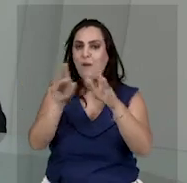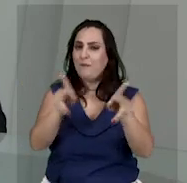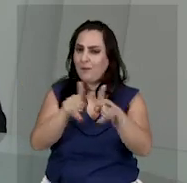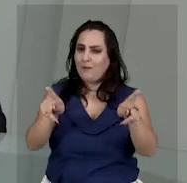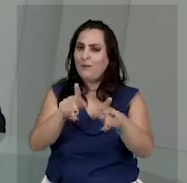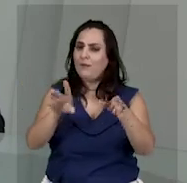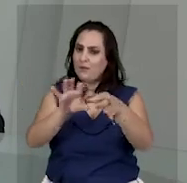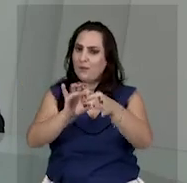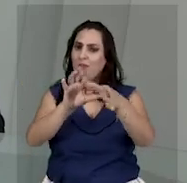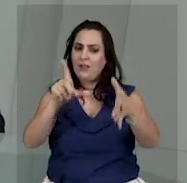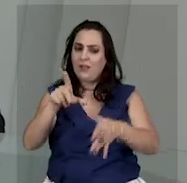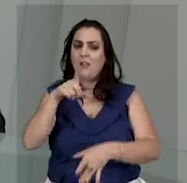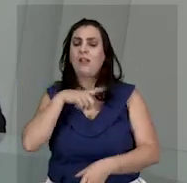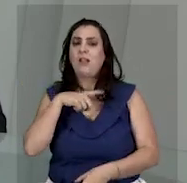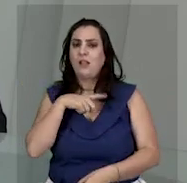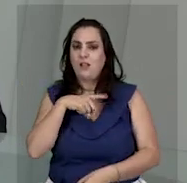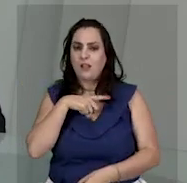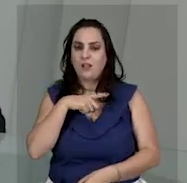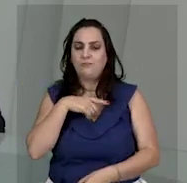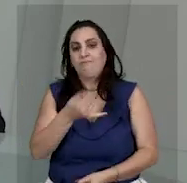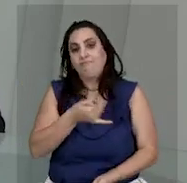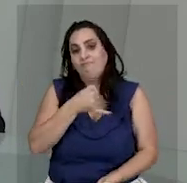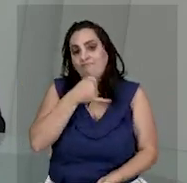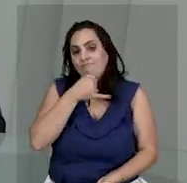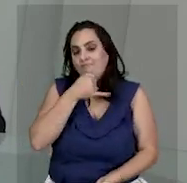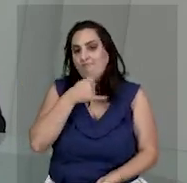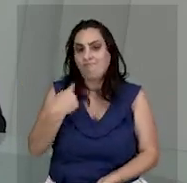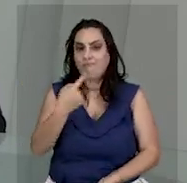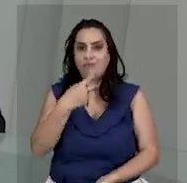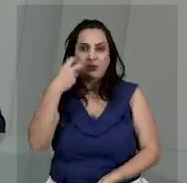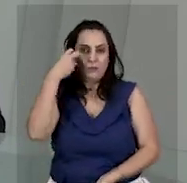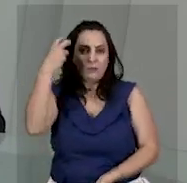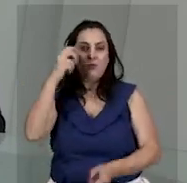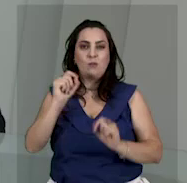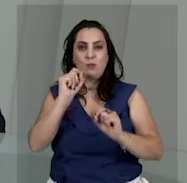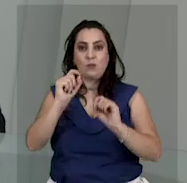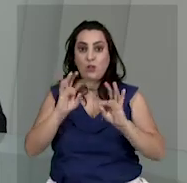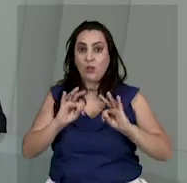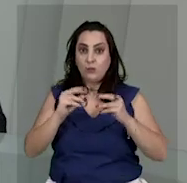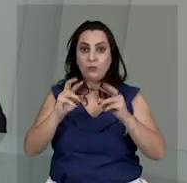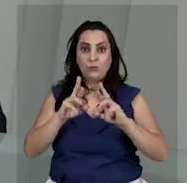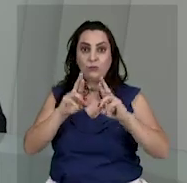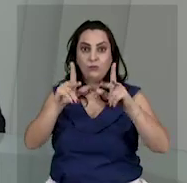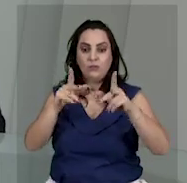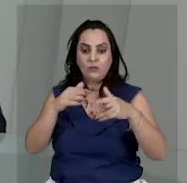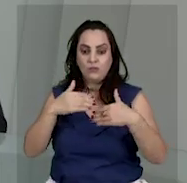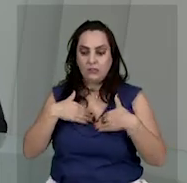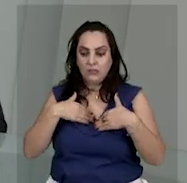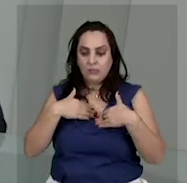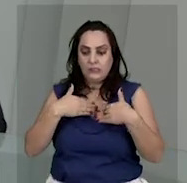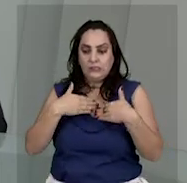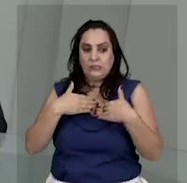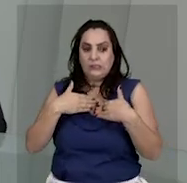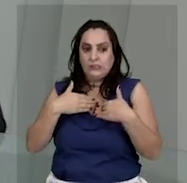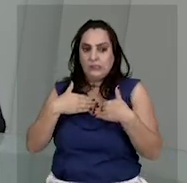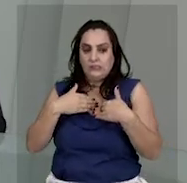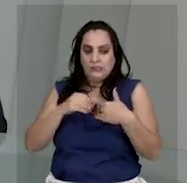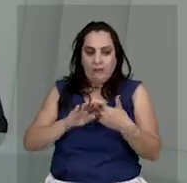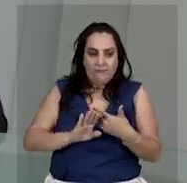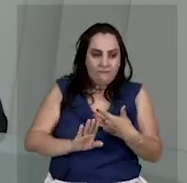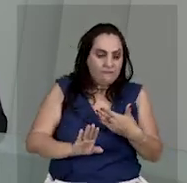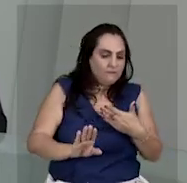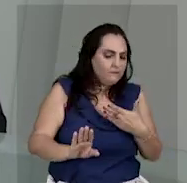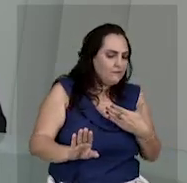liberdade. Infelizmente, a gente vem de uma cultura que tudo aquilo que é diferente nos assusta, então acaba repelindo. Você fica